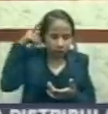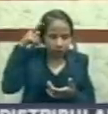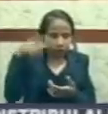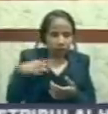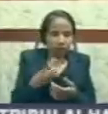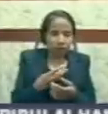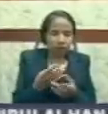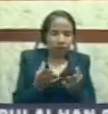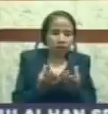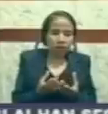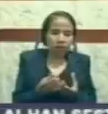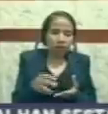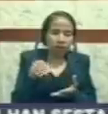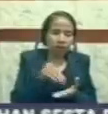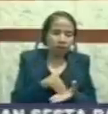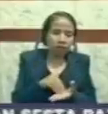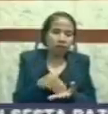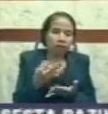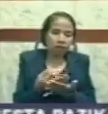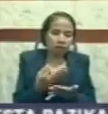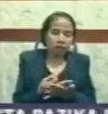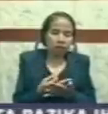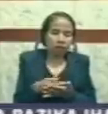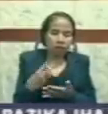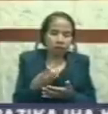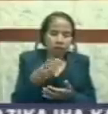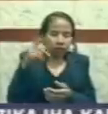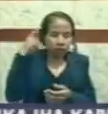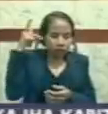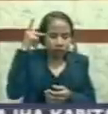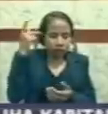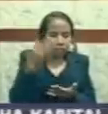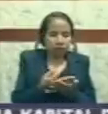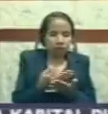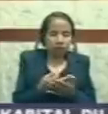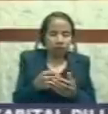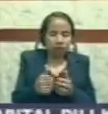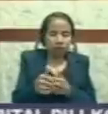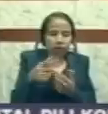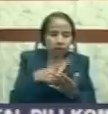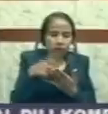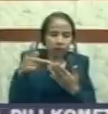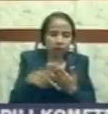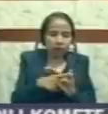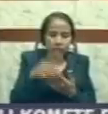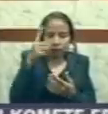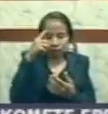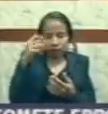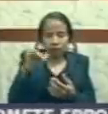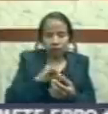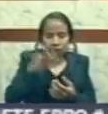ita karakatur a contabilidade ou transparência lihus itine política de orçamento por programa né. Tama nem hauni